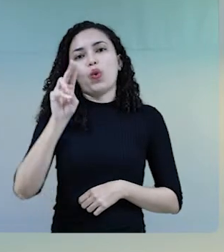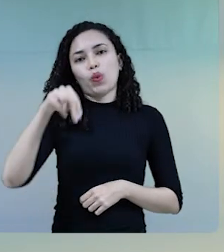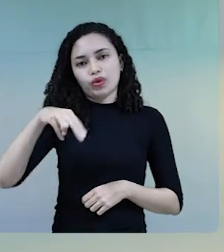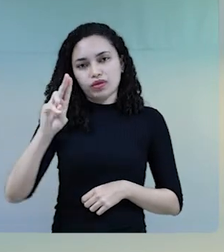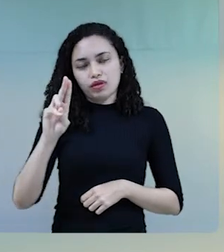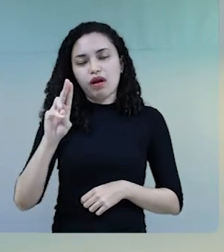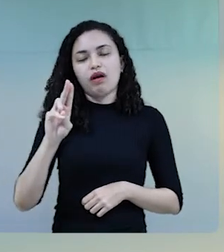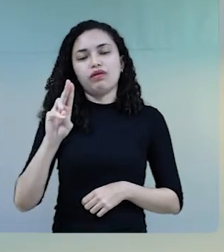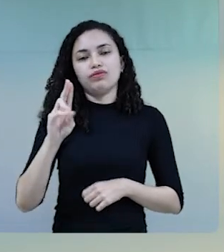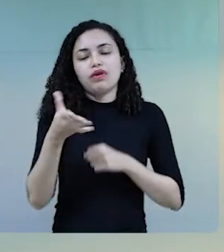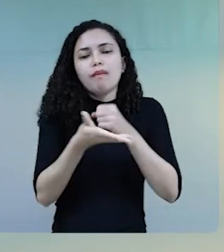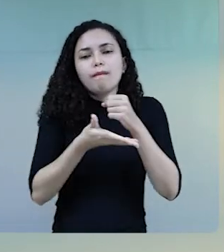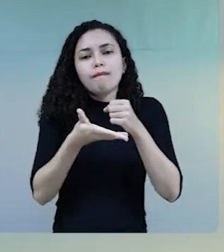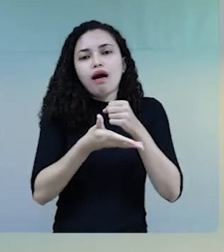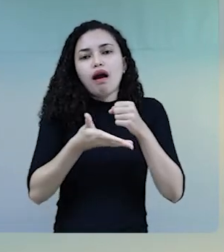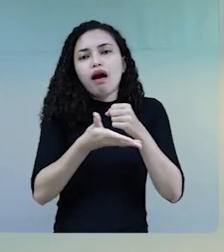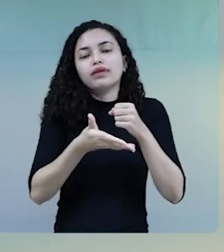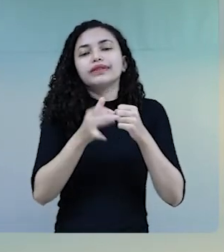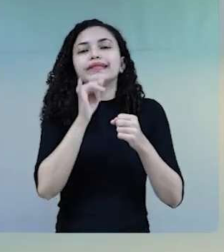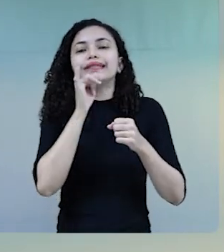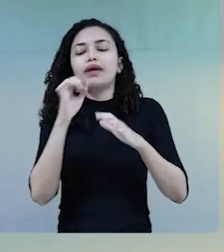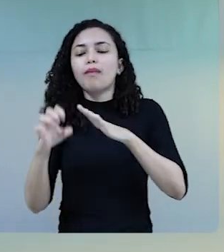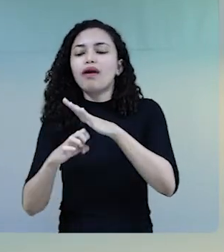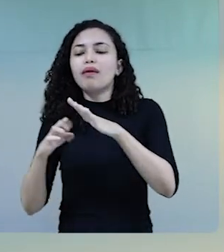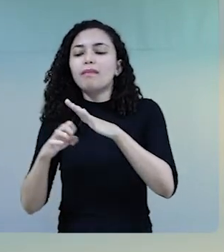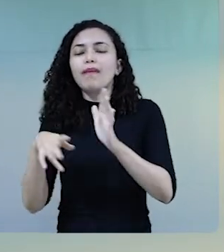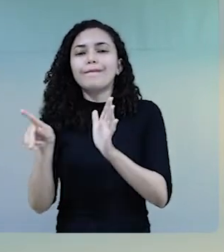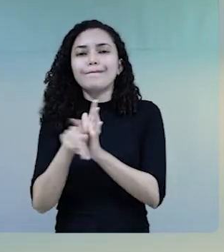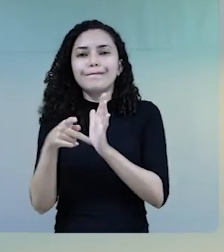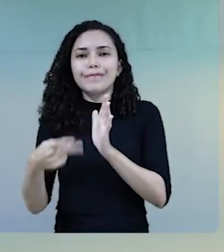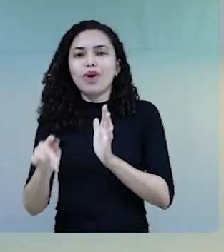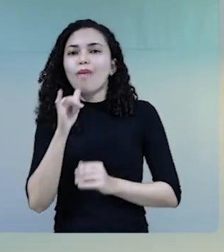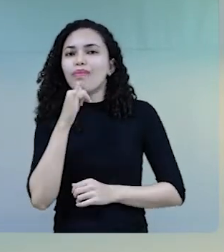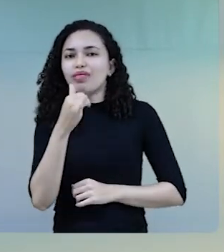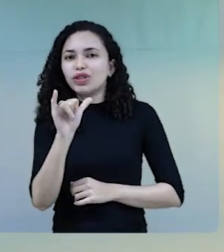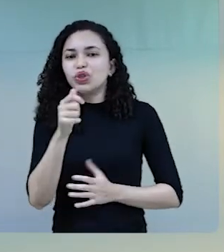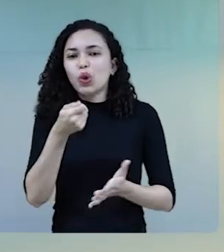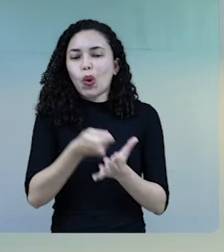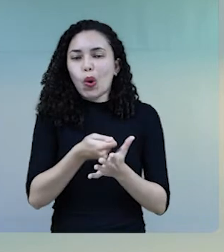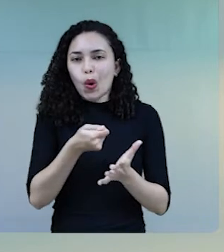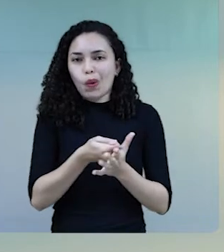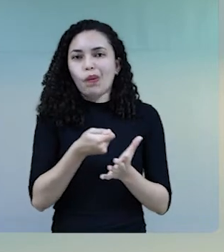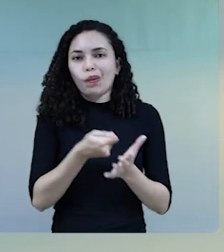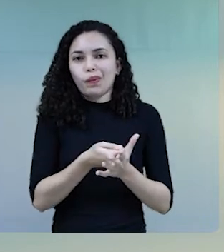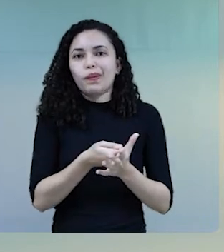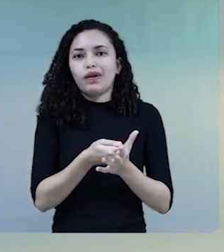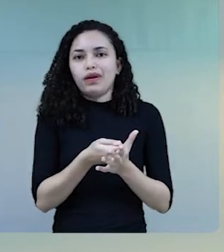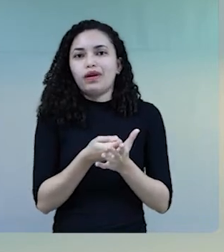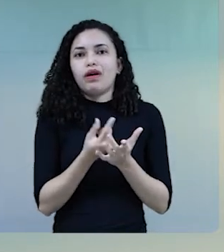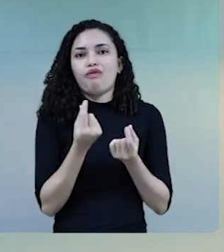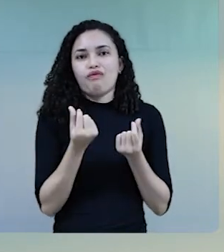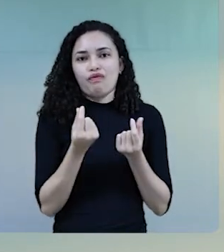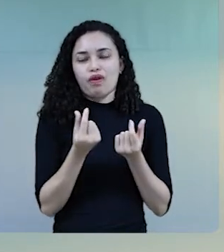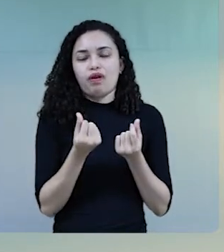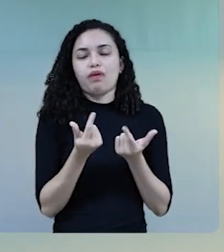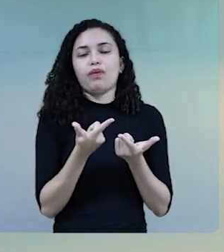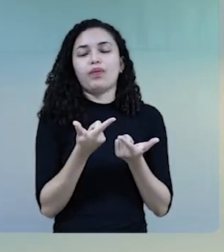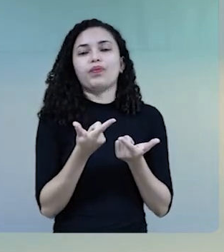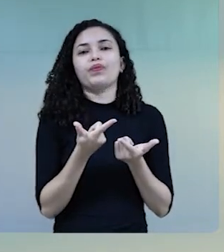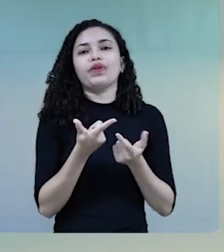é o que as companhias de energia costumam cobrar, que é justamente o que? O quilowatt e o que? O quilowatt-hora, tá